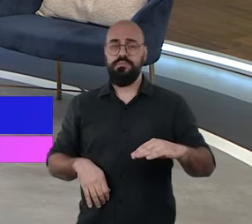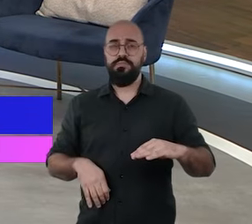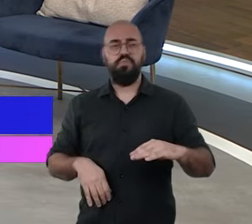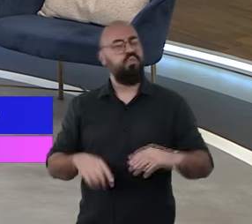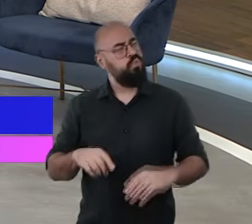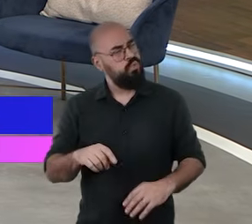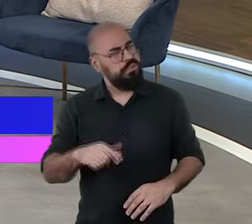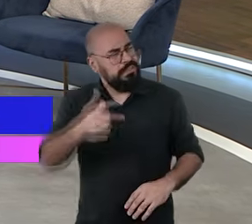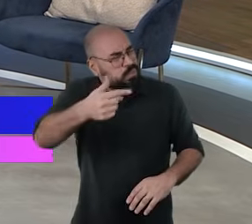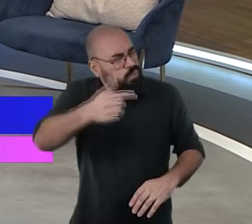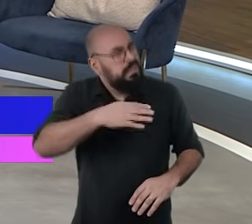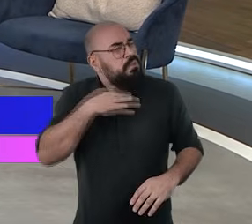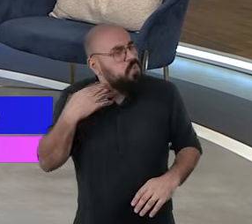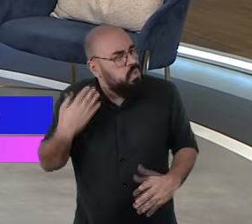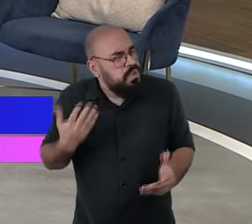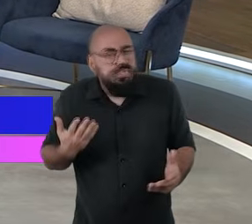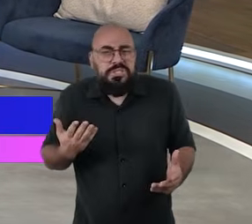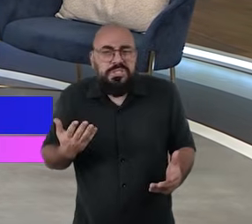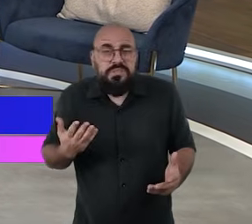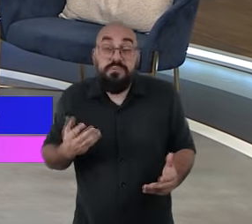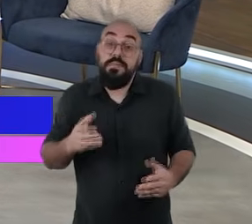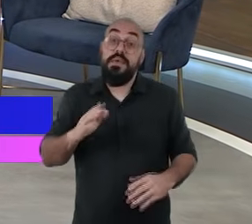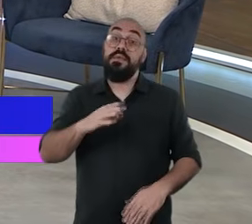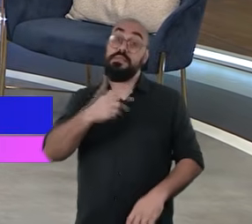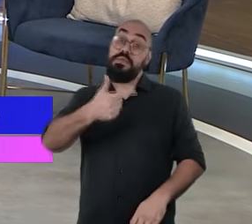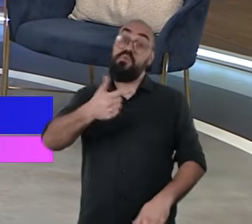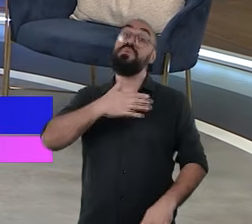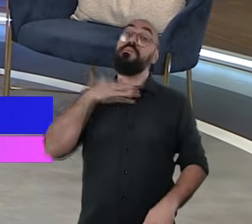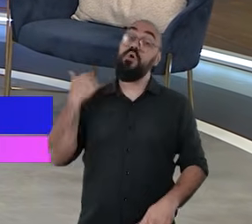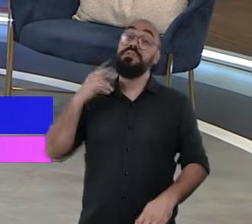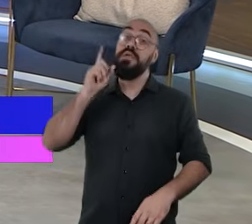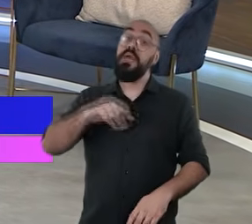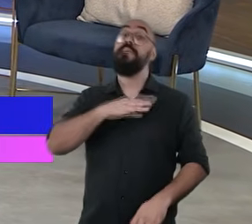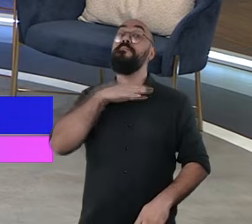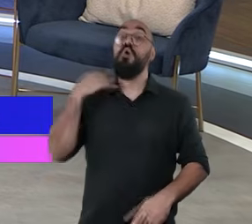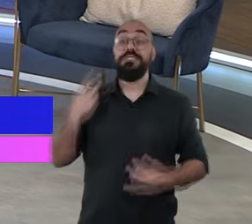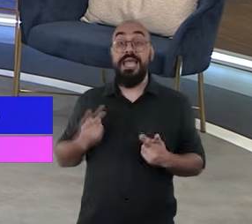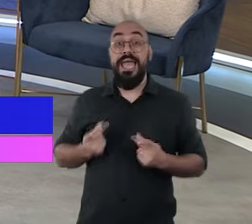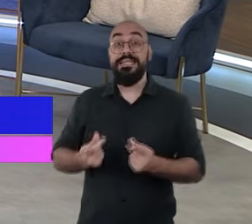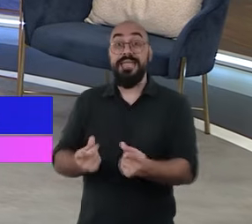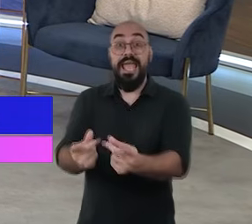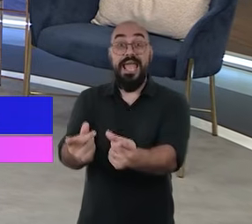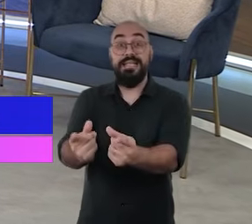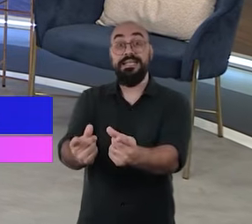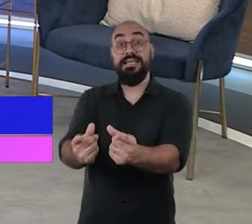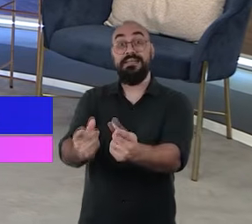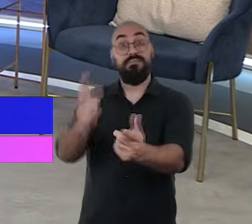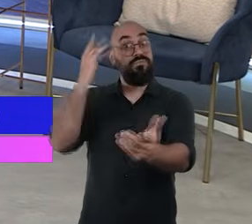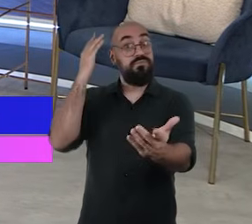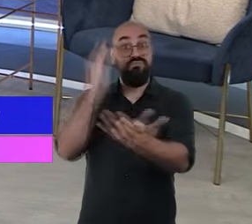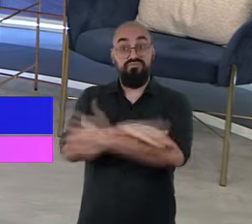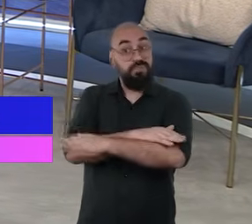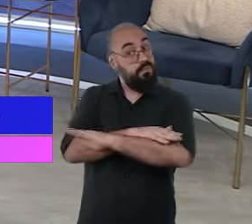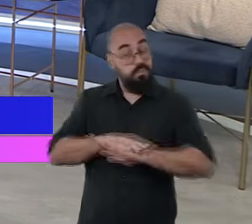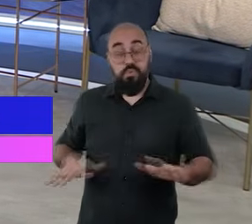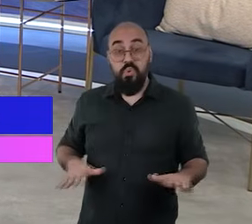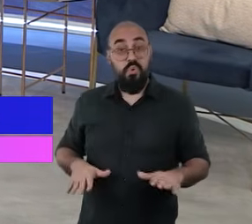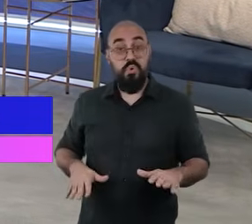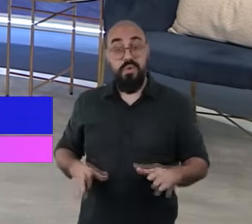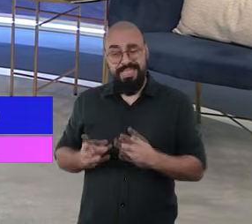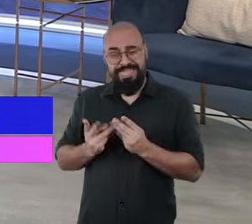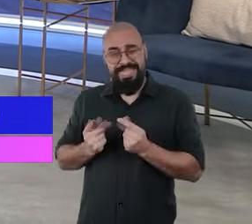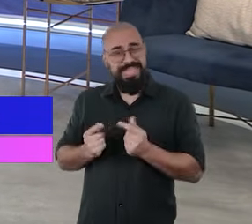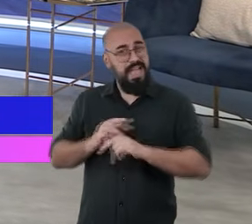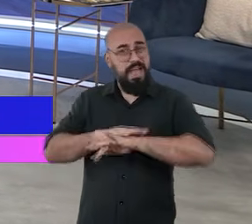morte eterna. É a morte que não tem fim. E por que esses que ressuscitarão na primeira ressurreição não